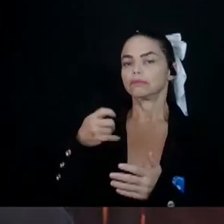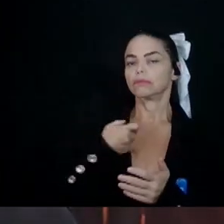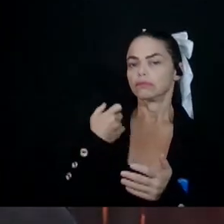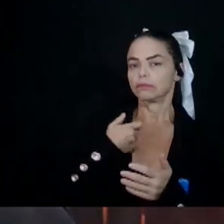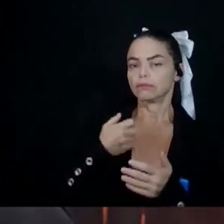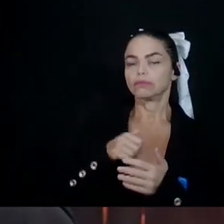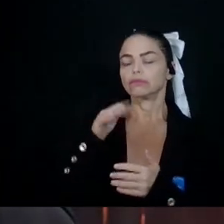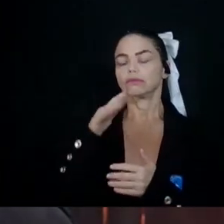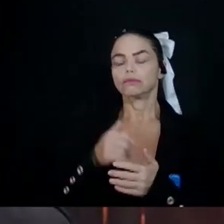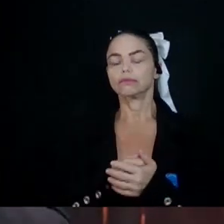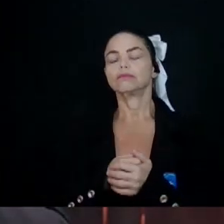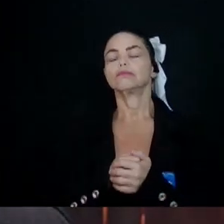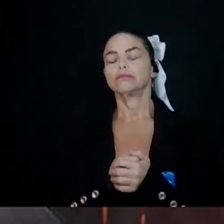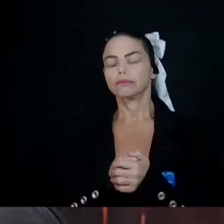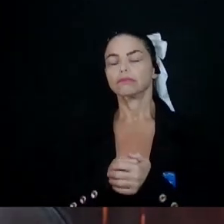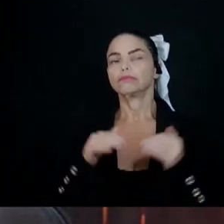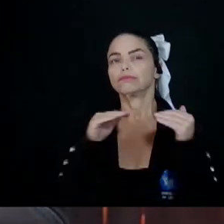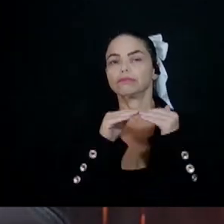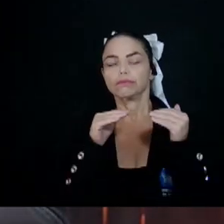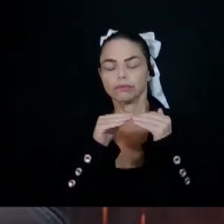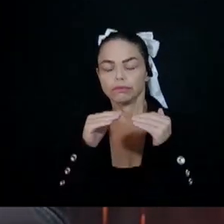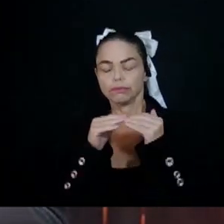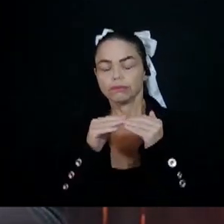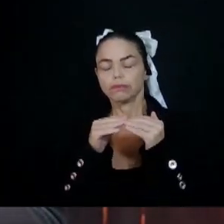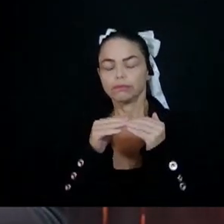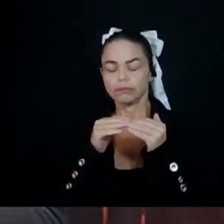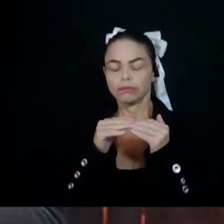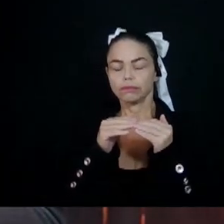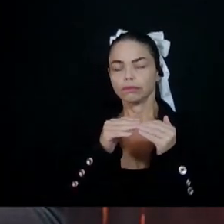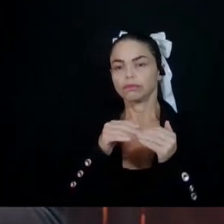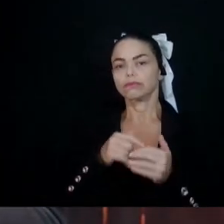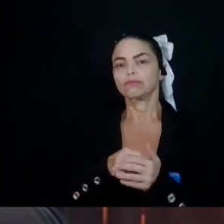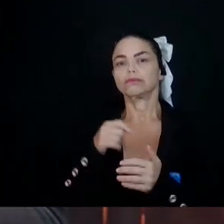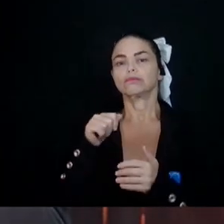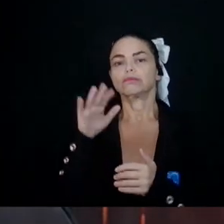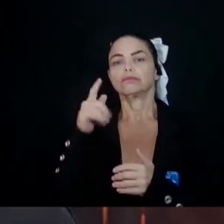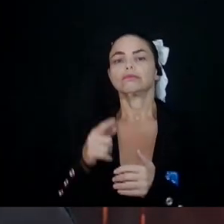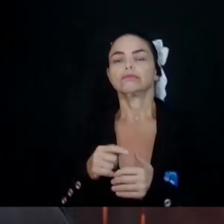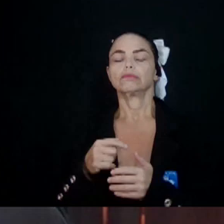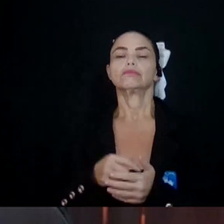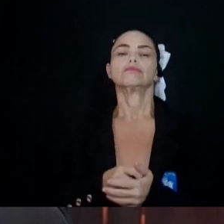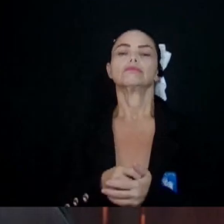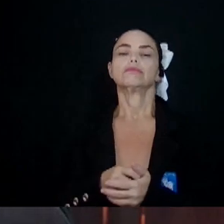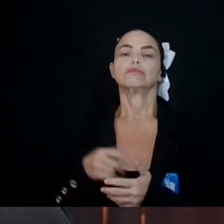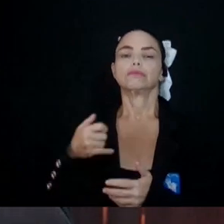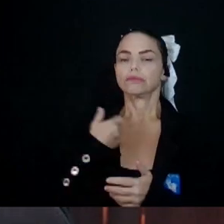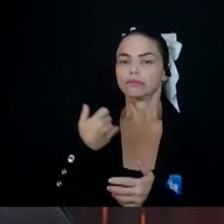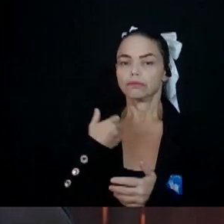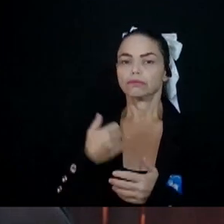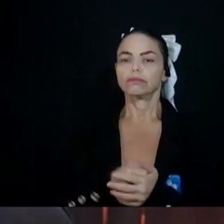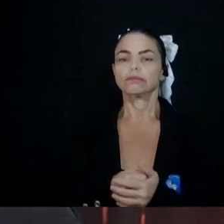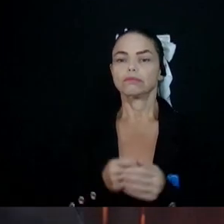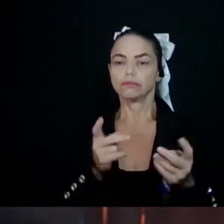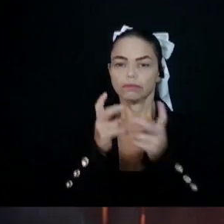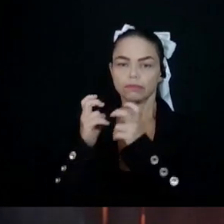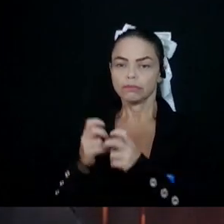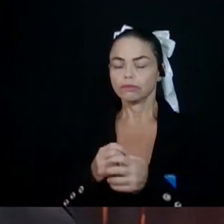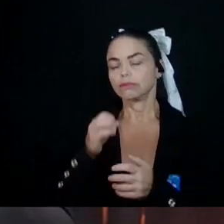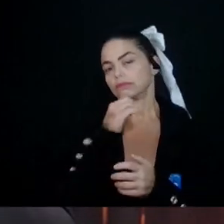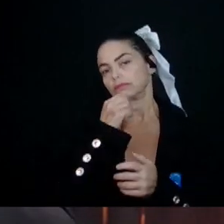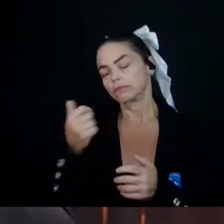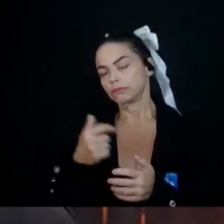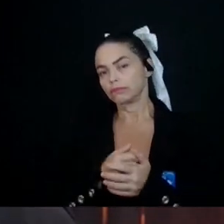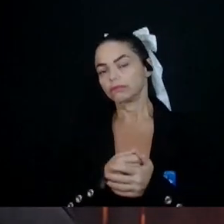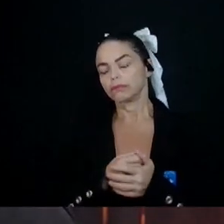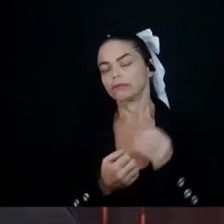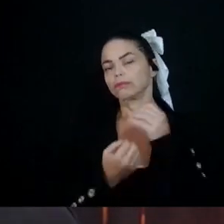aumentou. Então, o pai concordava em colocar uma idade maior. Então, aí a gente já vê. Tudo bem, a plataforma criou